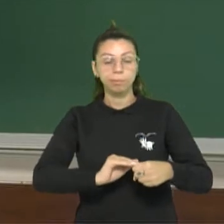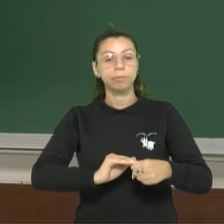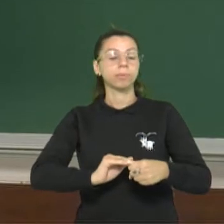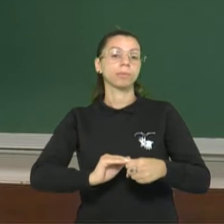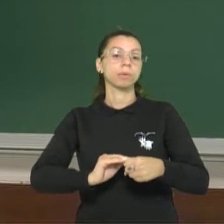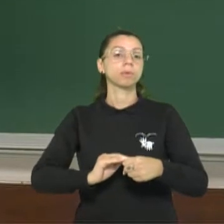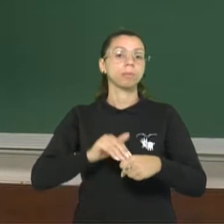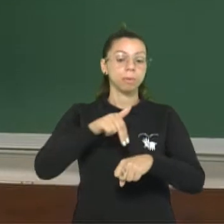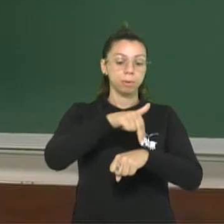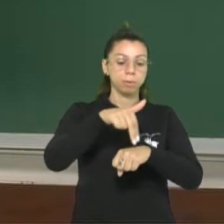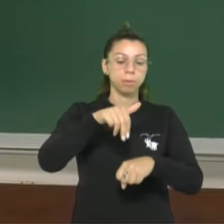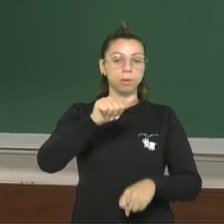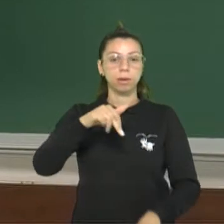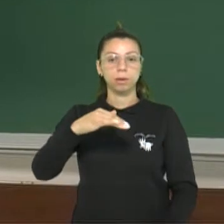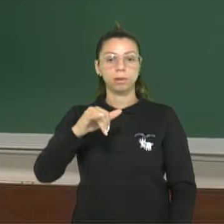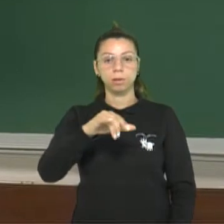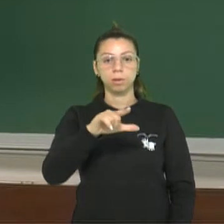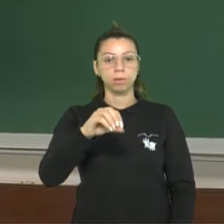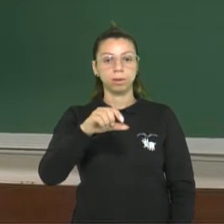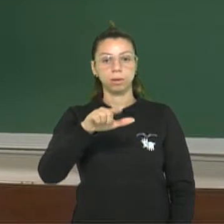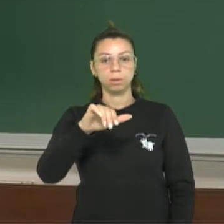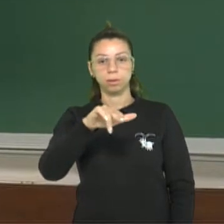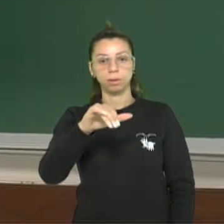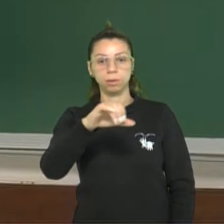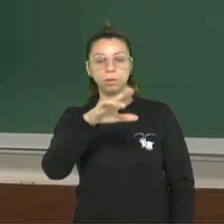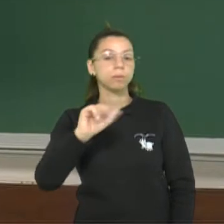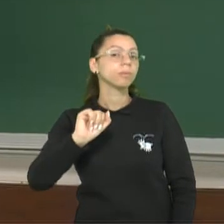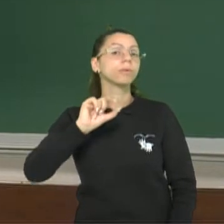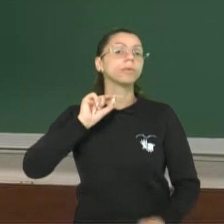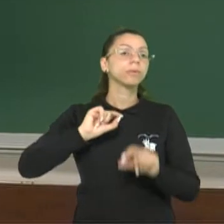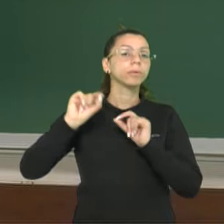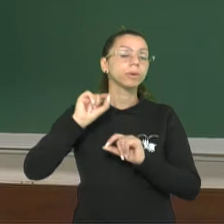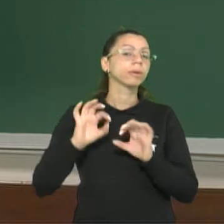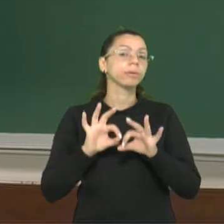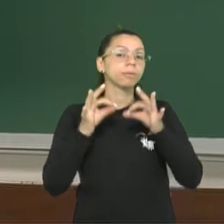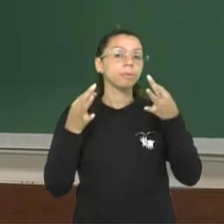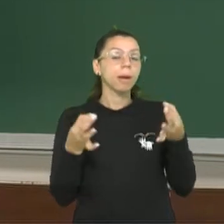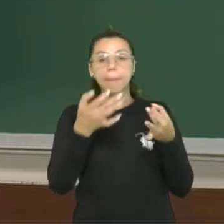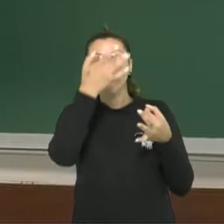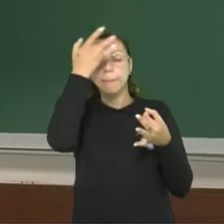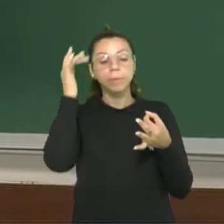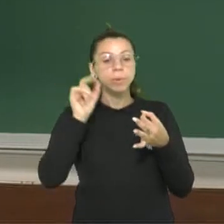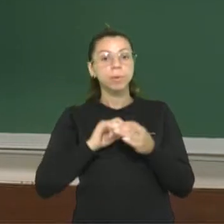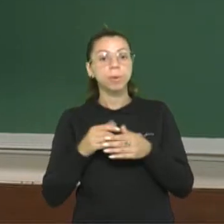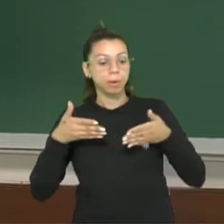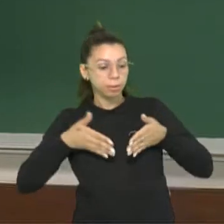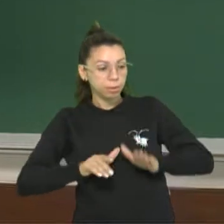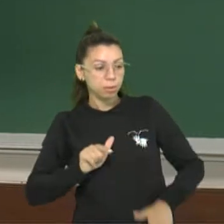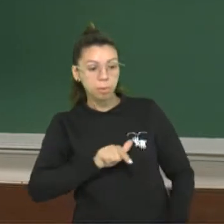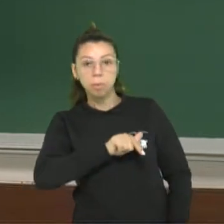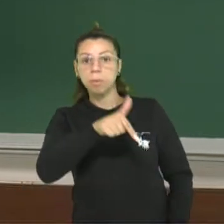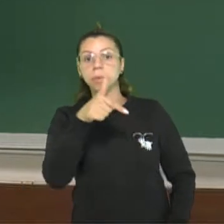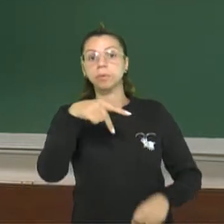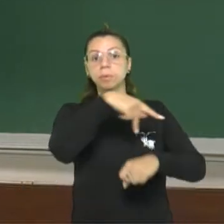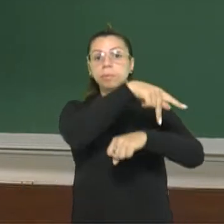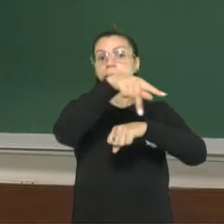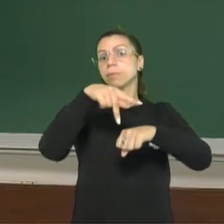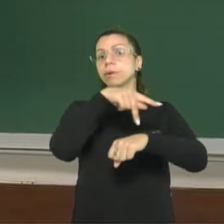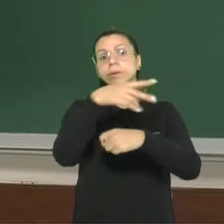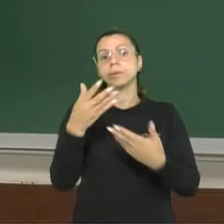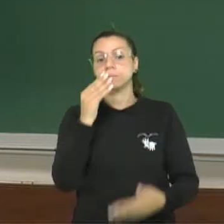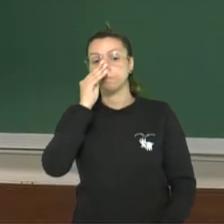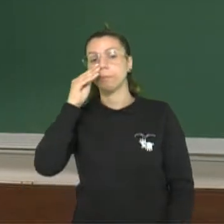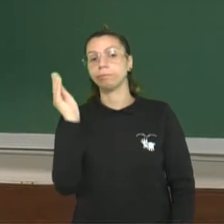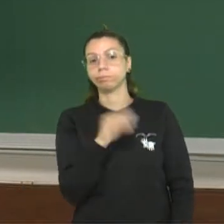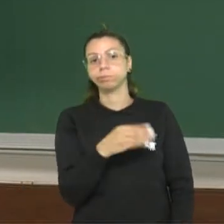o nacionalismo aqui é quando somente, né, simplesmente pela razão da pessoa ter nascido em um país diferente do